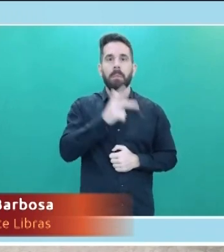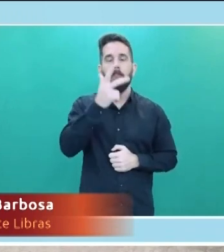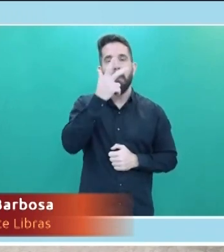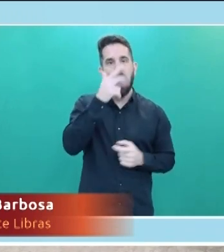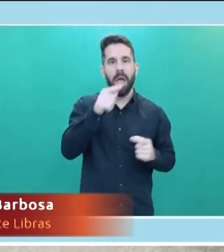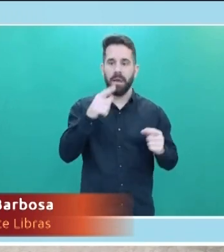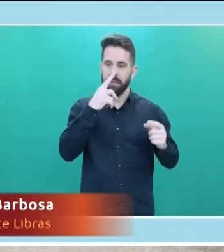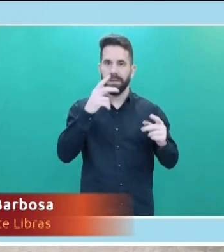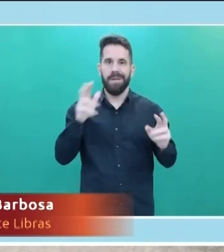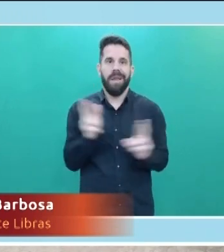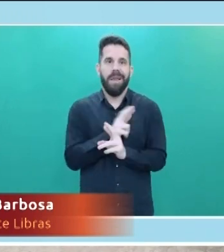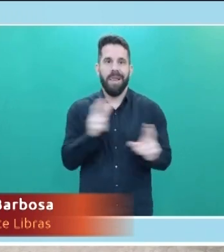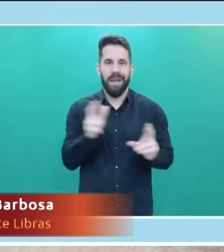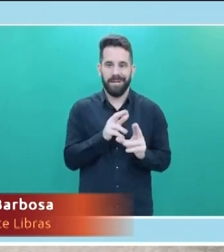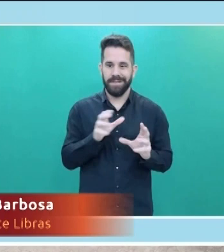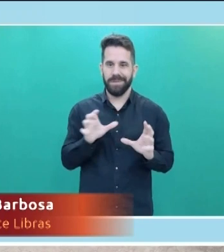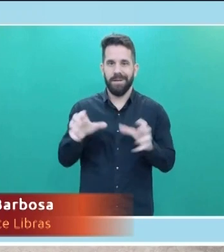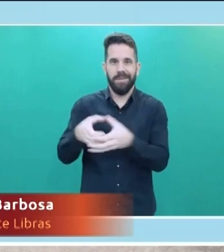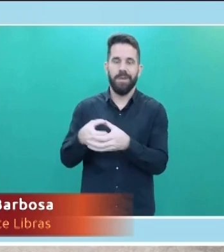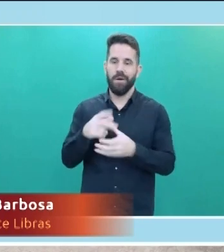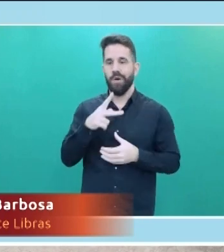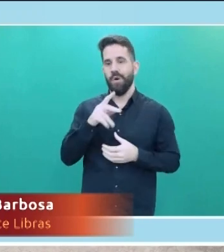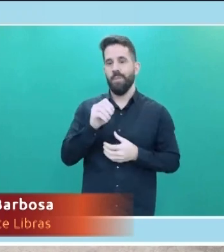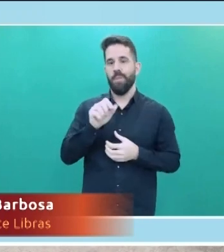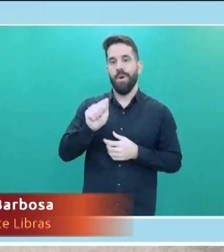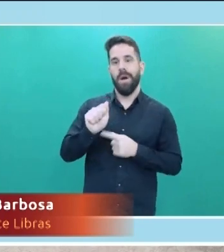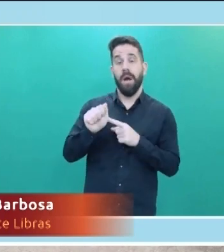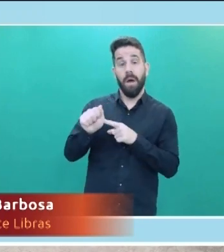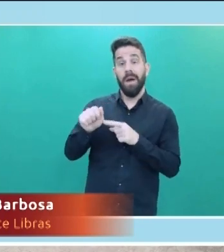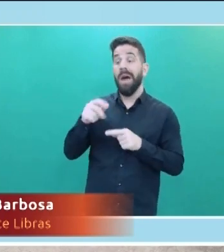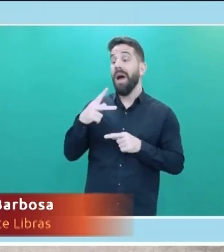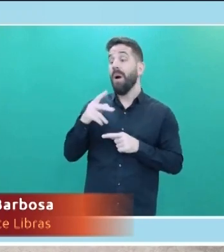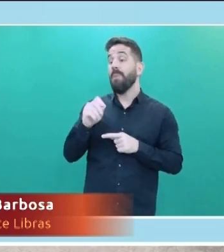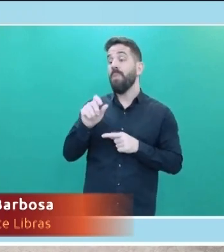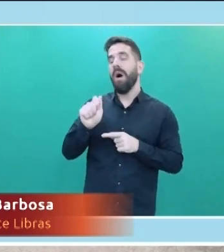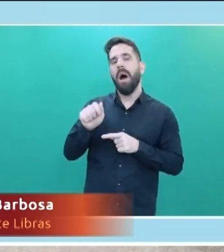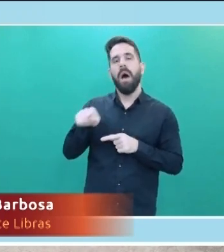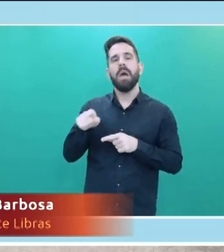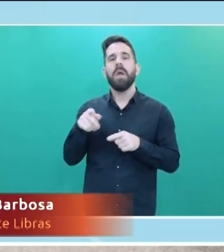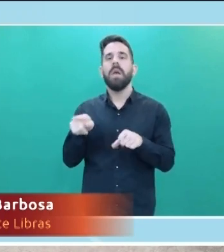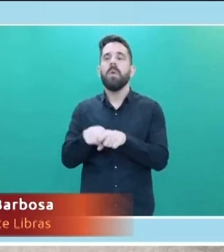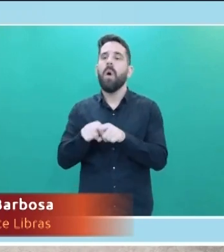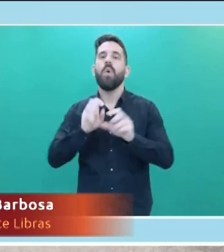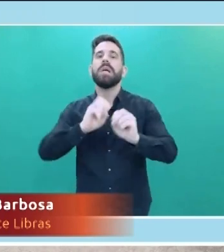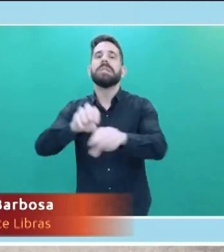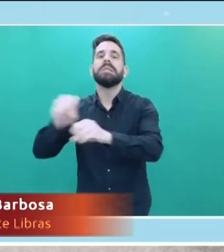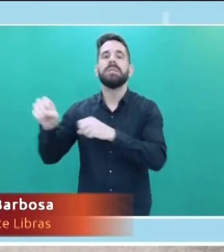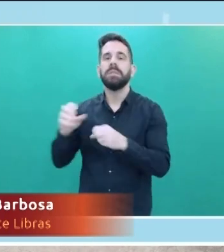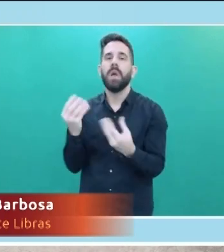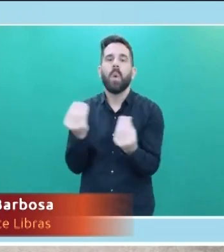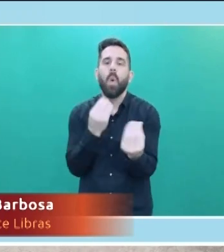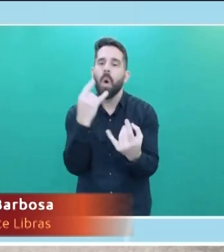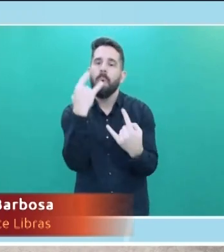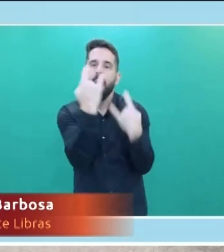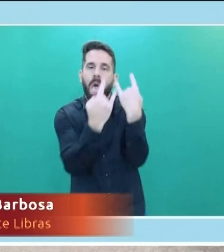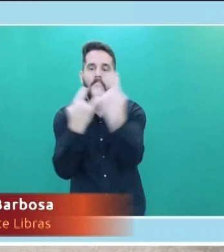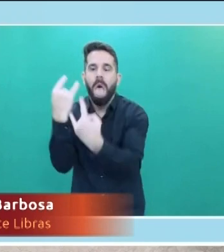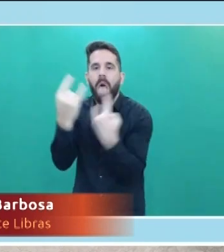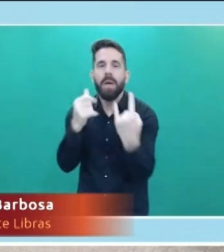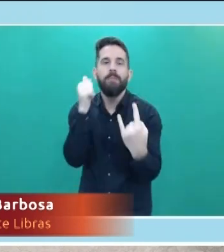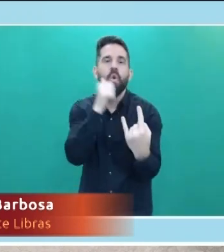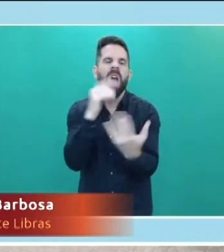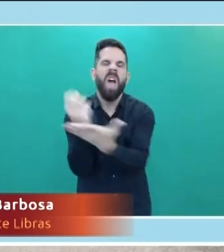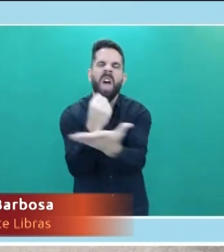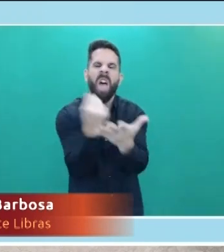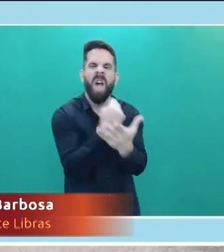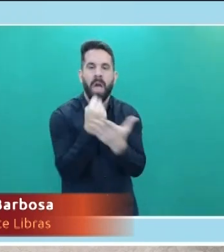os PUAs ensinam técnicas de sedução. Então, para esses MGTOWs, para esses rapazes, ele está aderindo